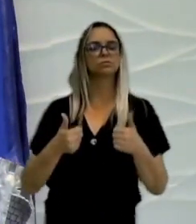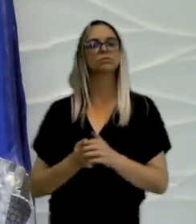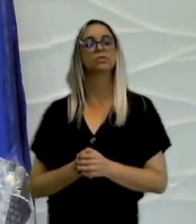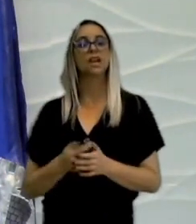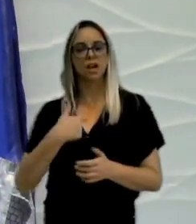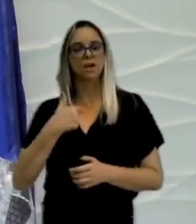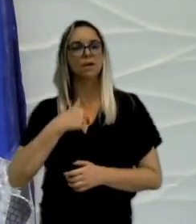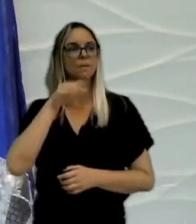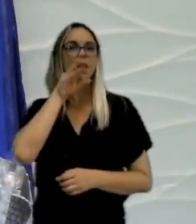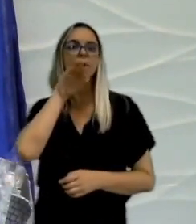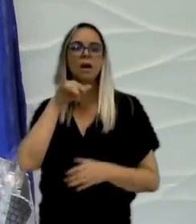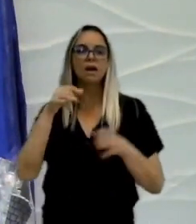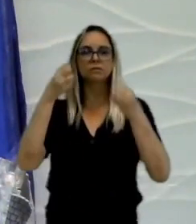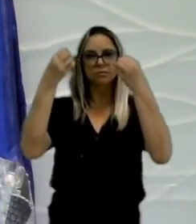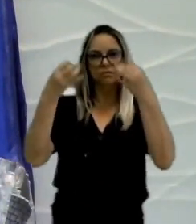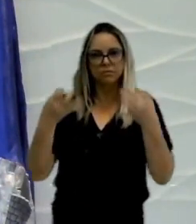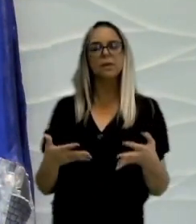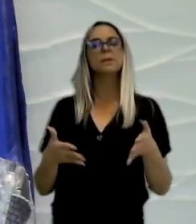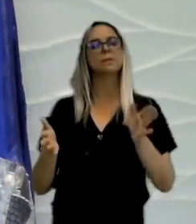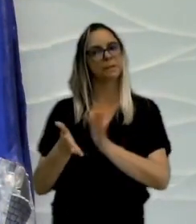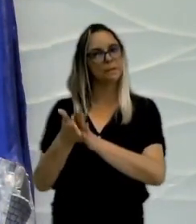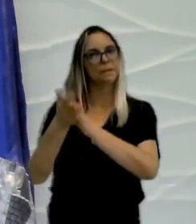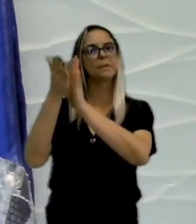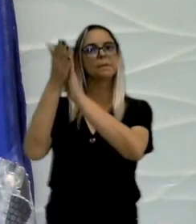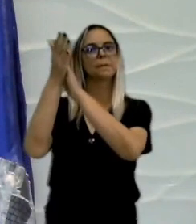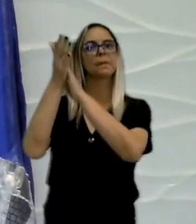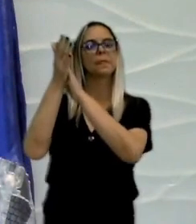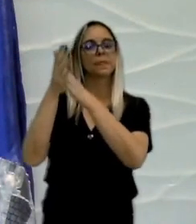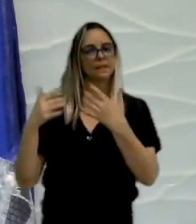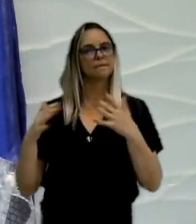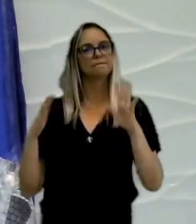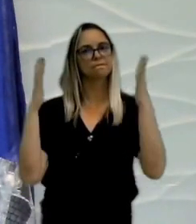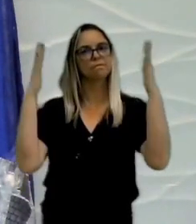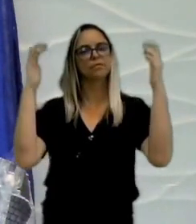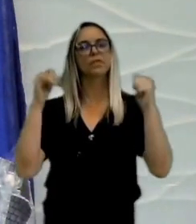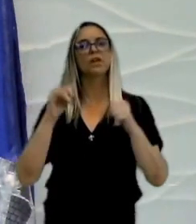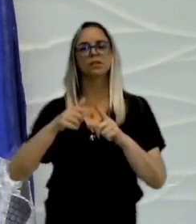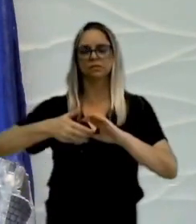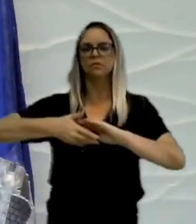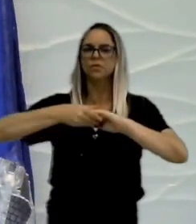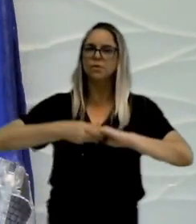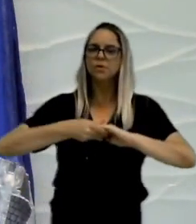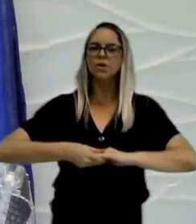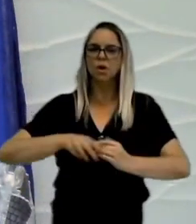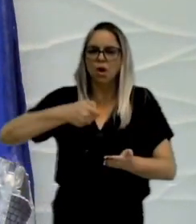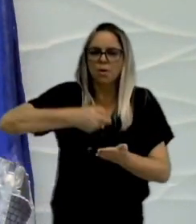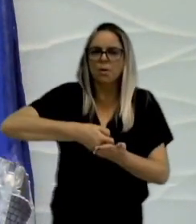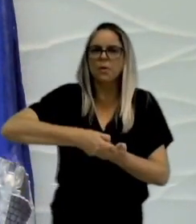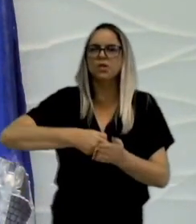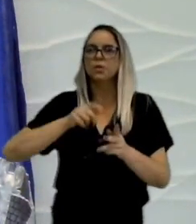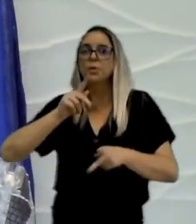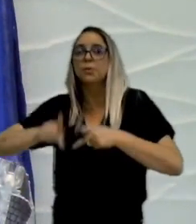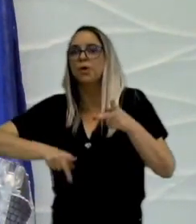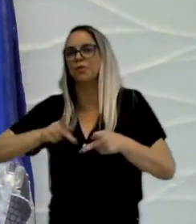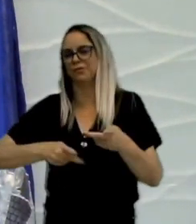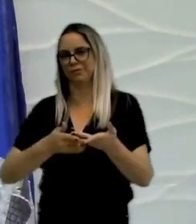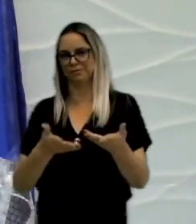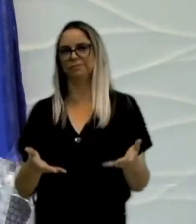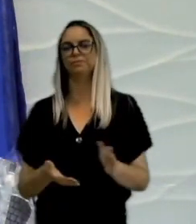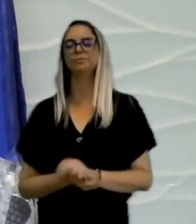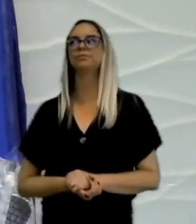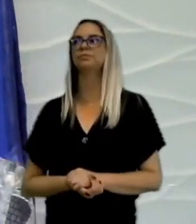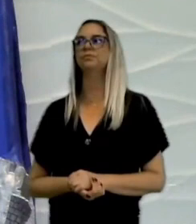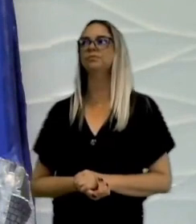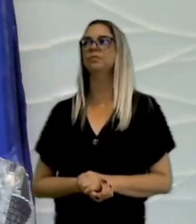a minha fala nesse sentido, de parabenizar, enaltecer e de renovar os meus compromissos com a nossa população. Quero agora